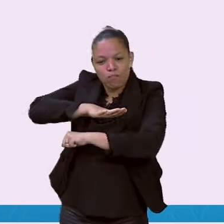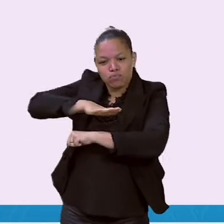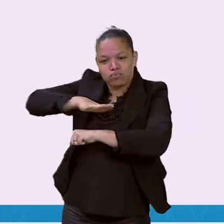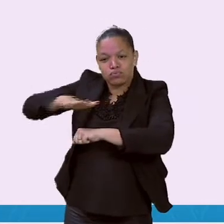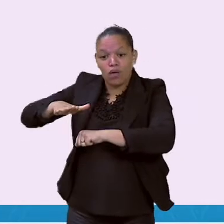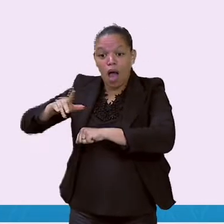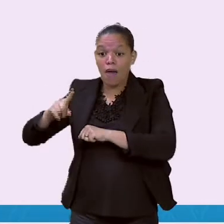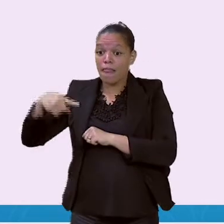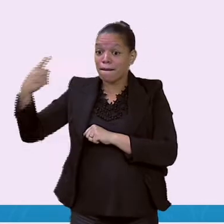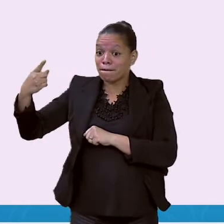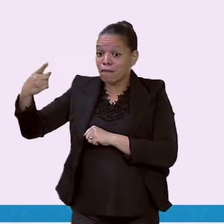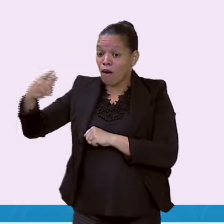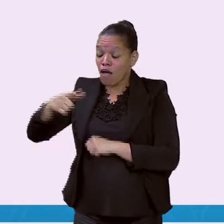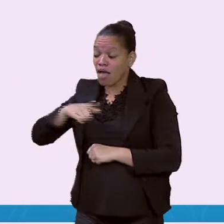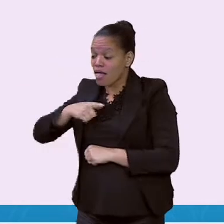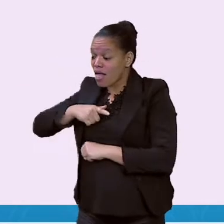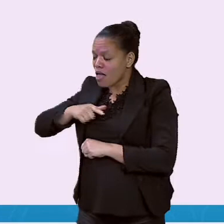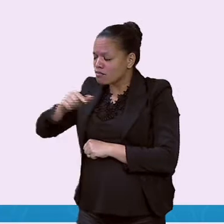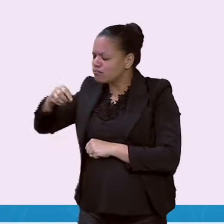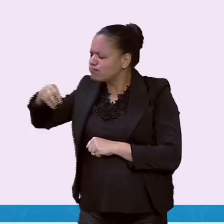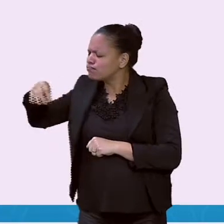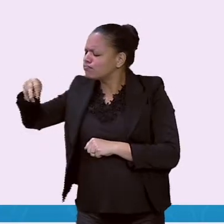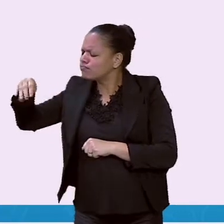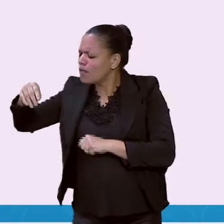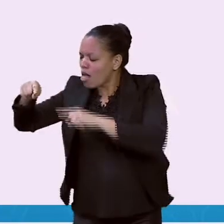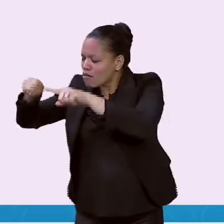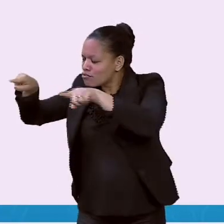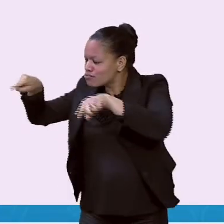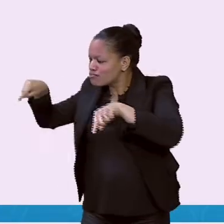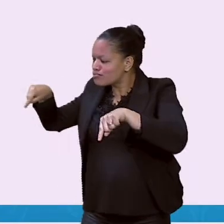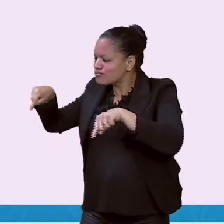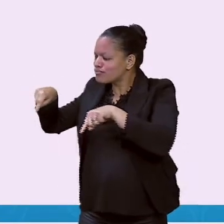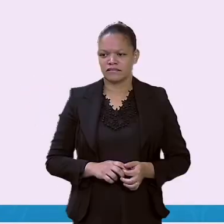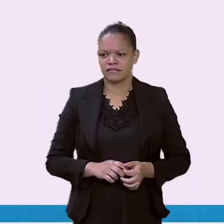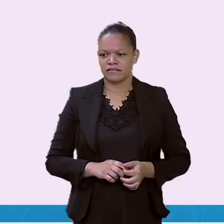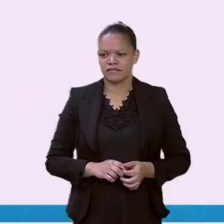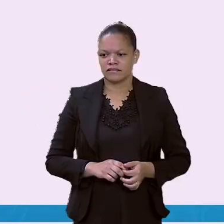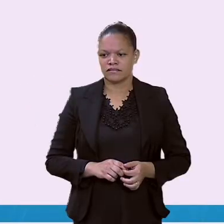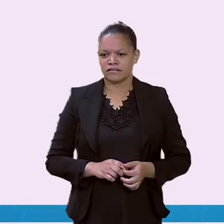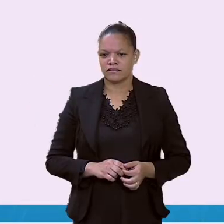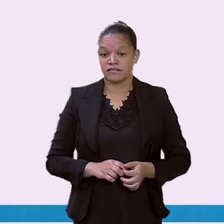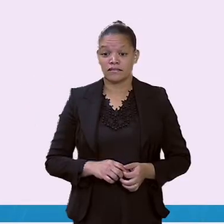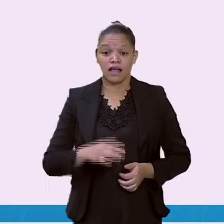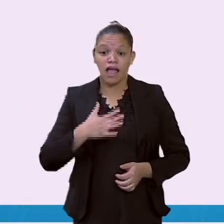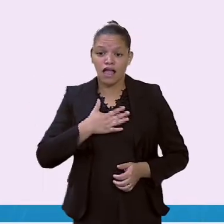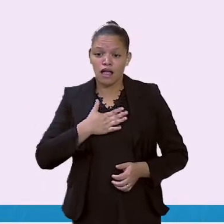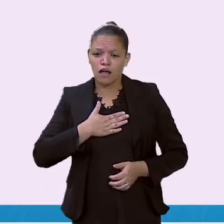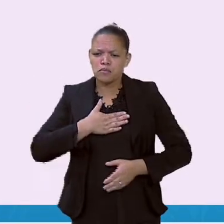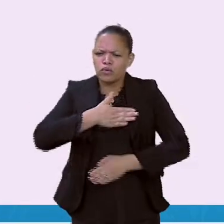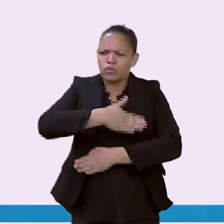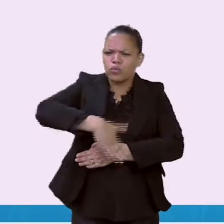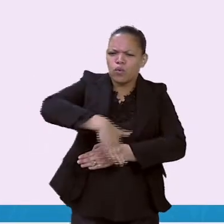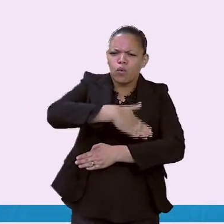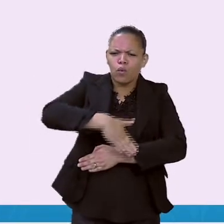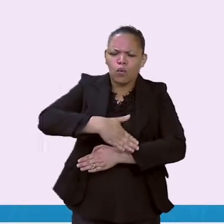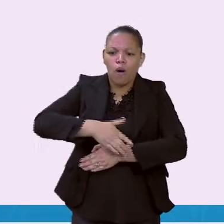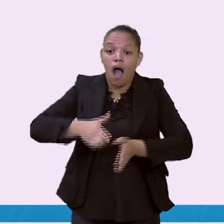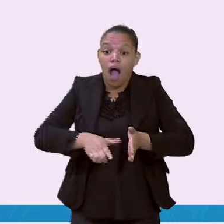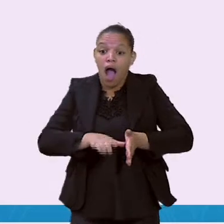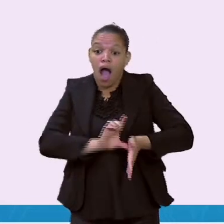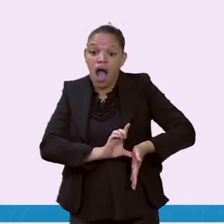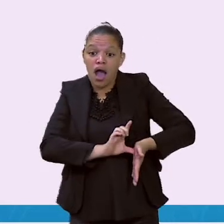e nesse espaço tem um campinho de futebol. Na minha rua, tinha uma casa